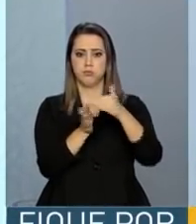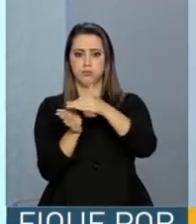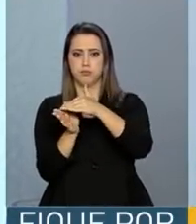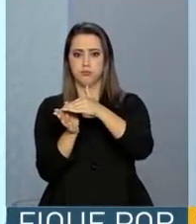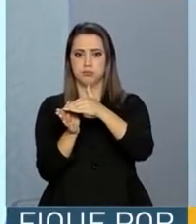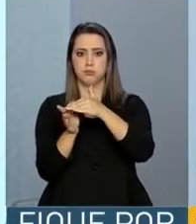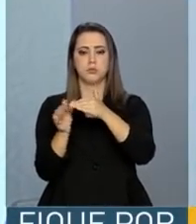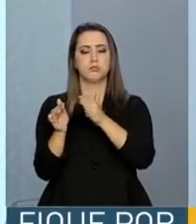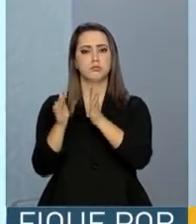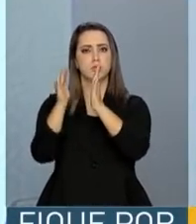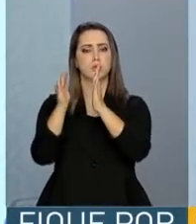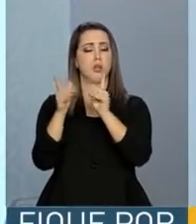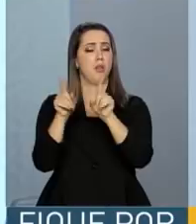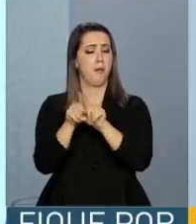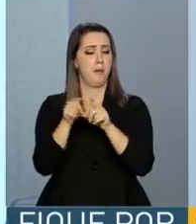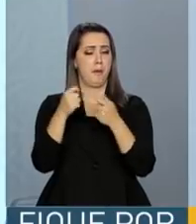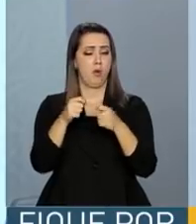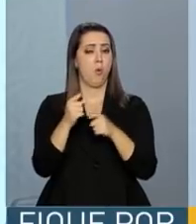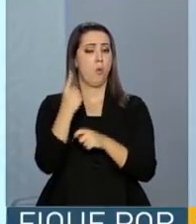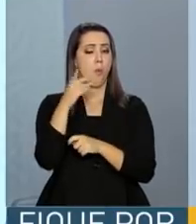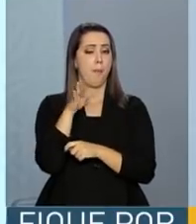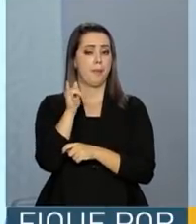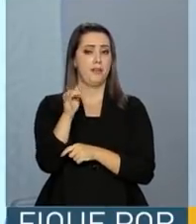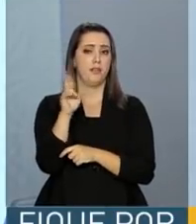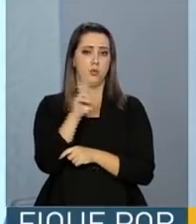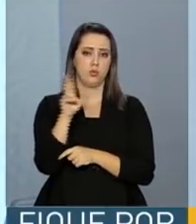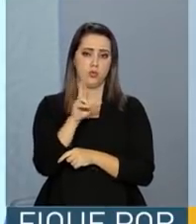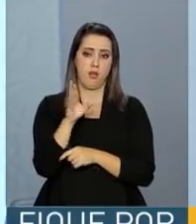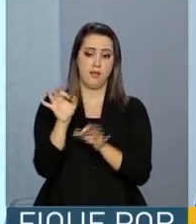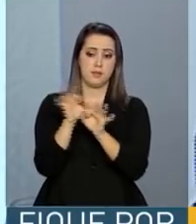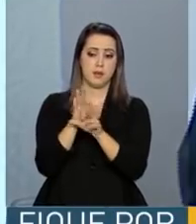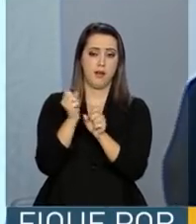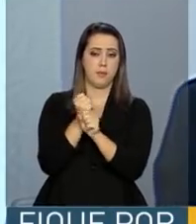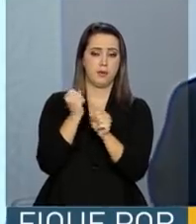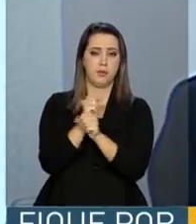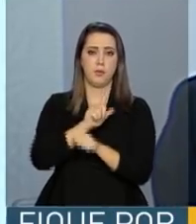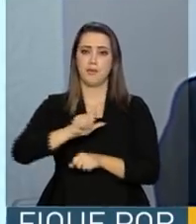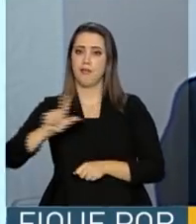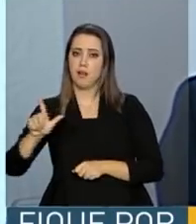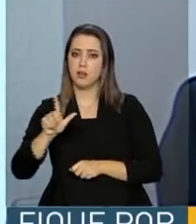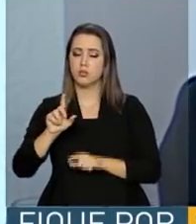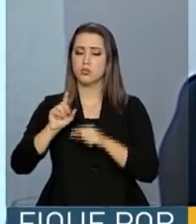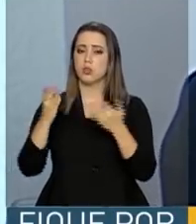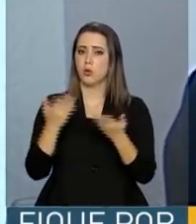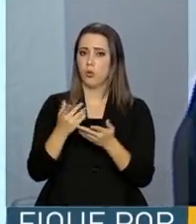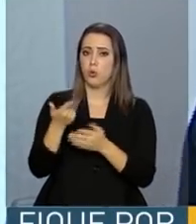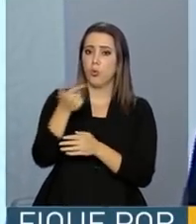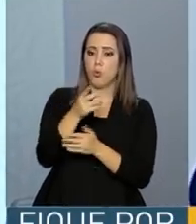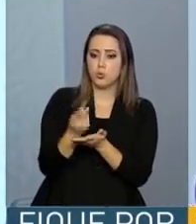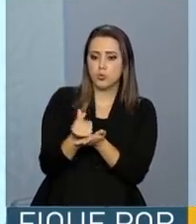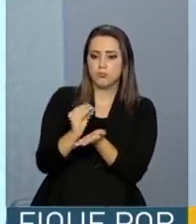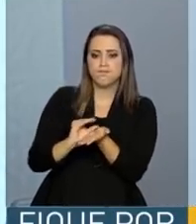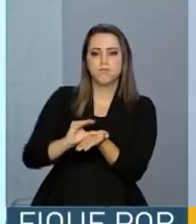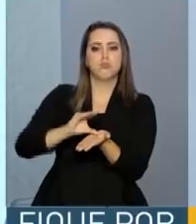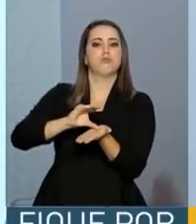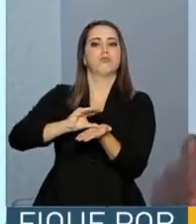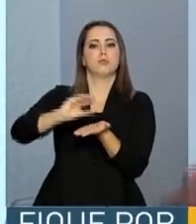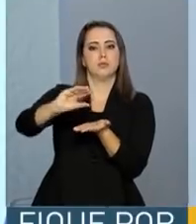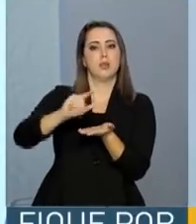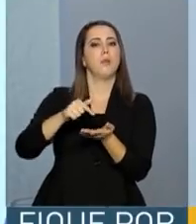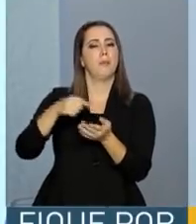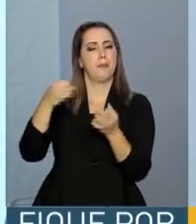e concluiu o eixo leste e agora estamos colocando outro tanto para concluir o eixo norte nós vamos concluir